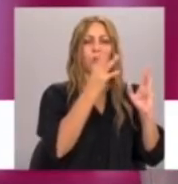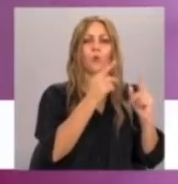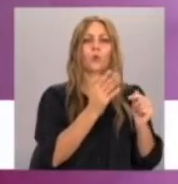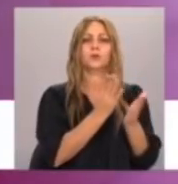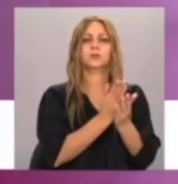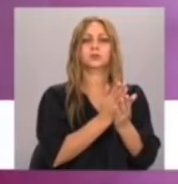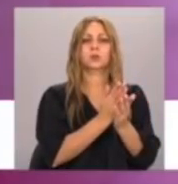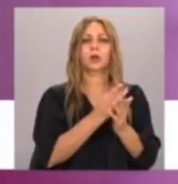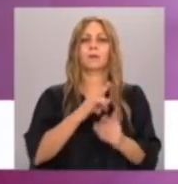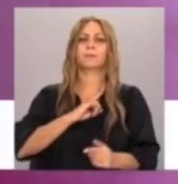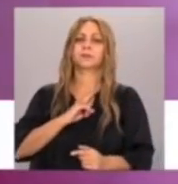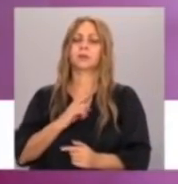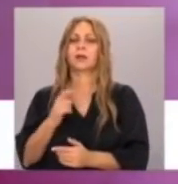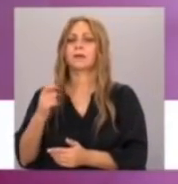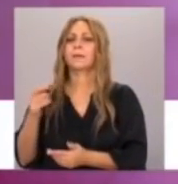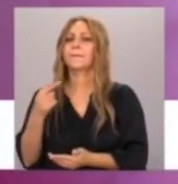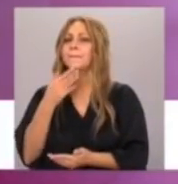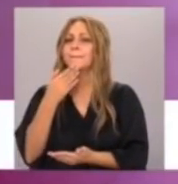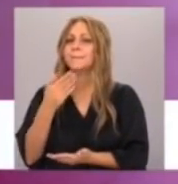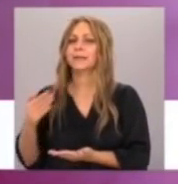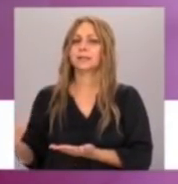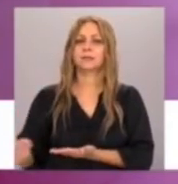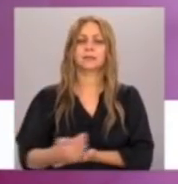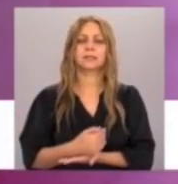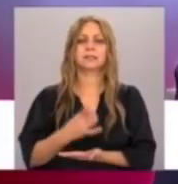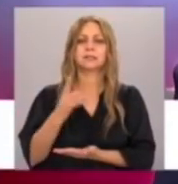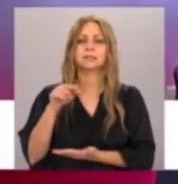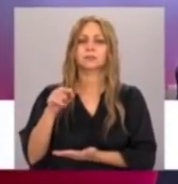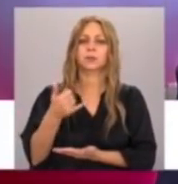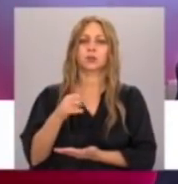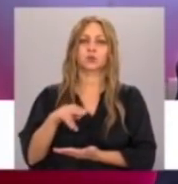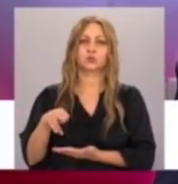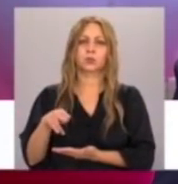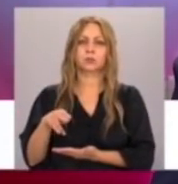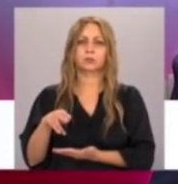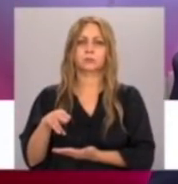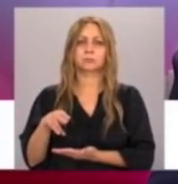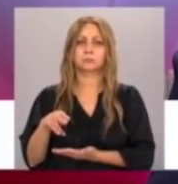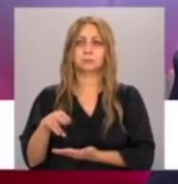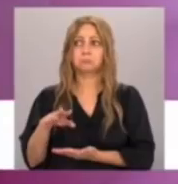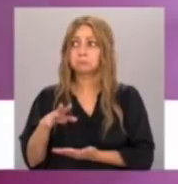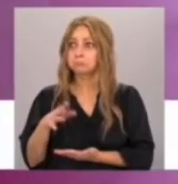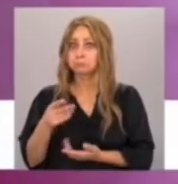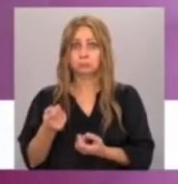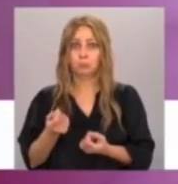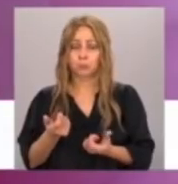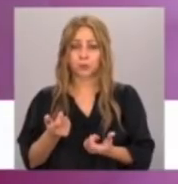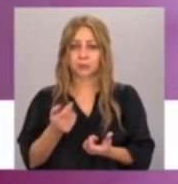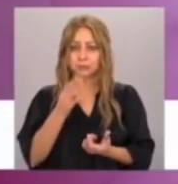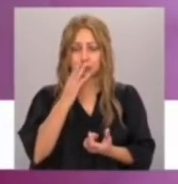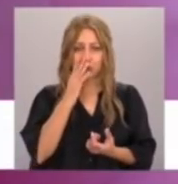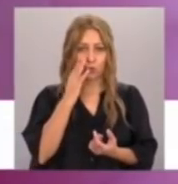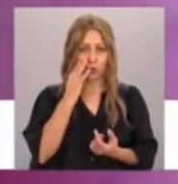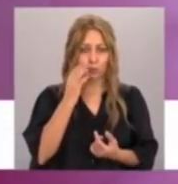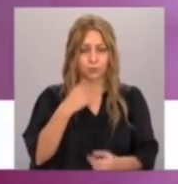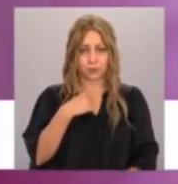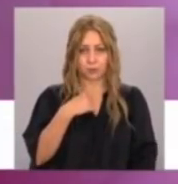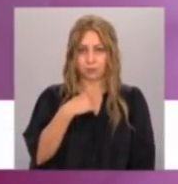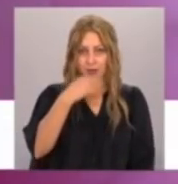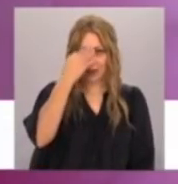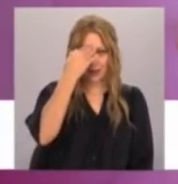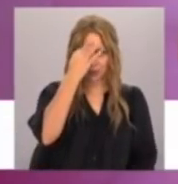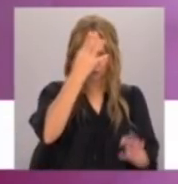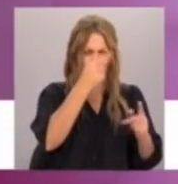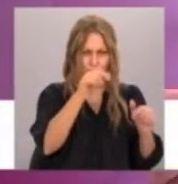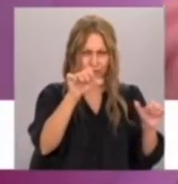escolas particulares é que cobram 6.200 as propinas que eu digo muito muito poucas texto verdade é o número que eu imagino que esteja